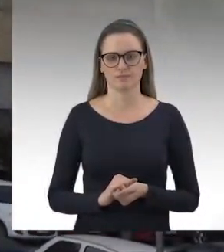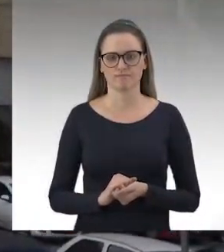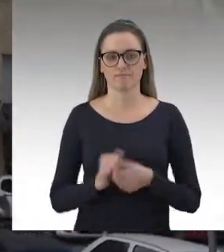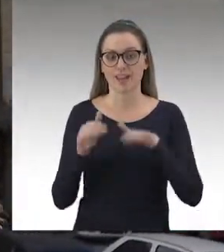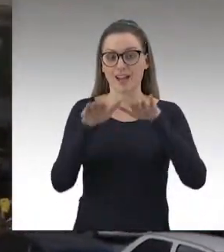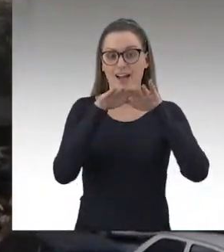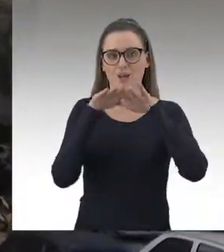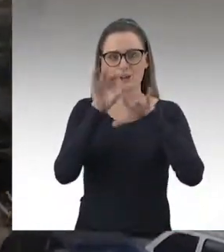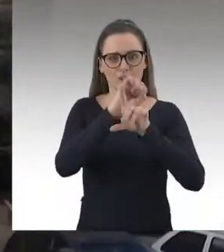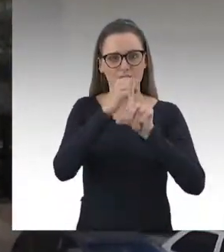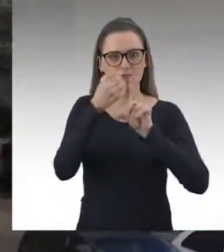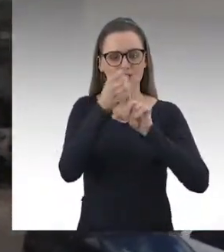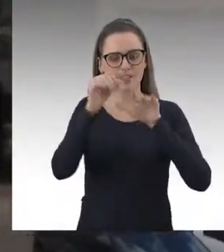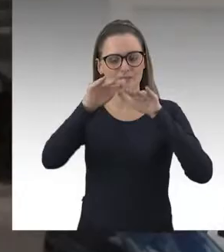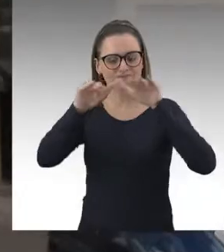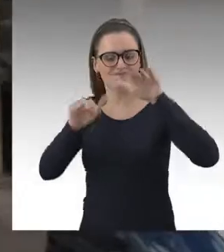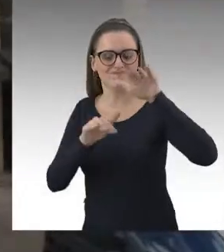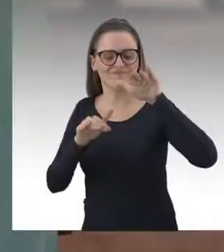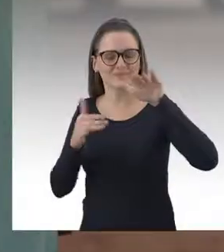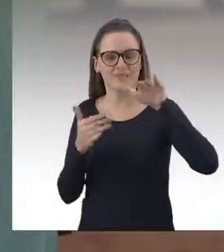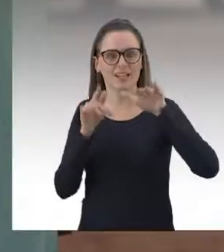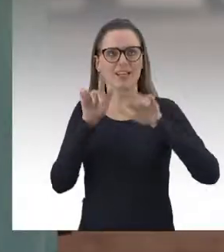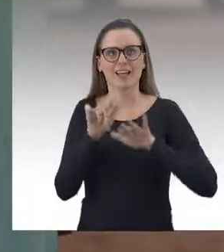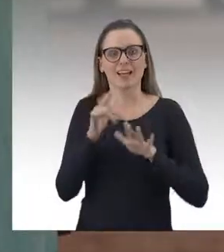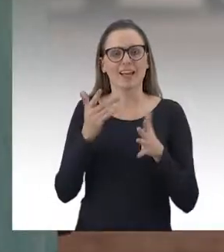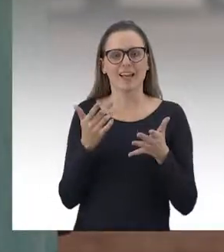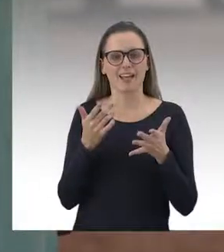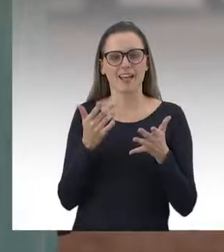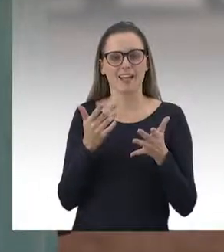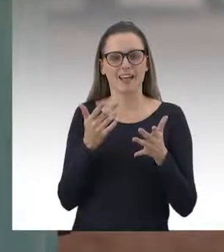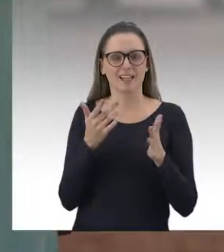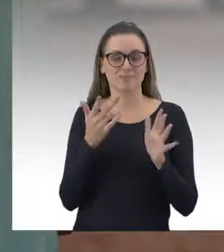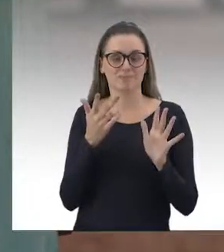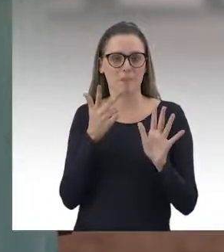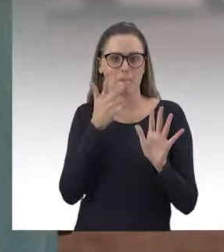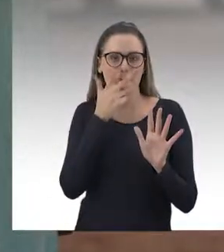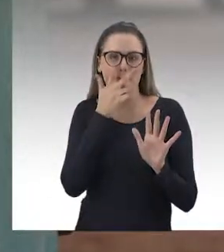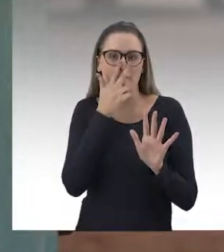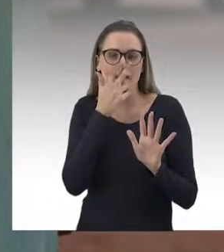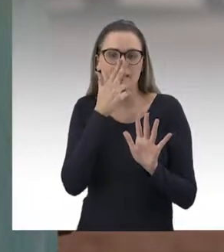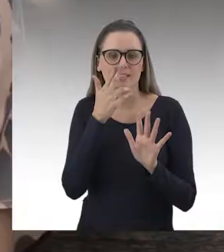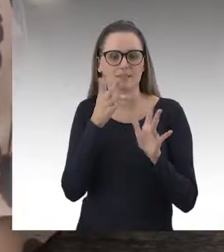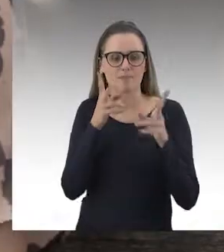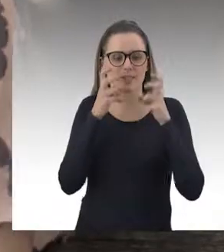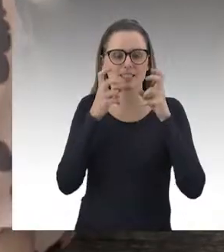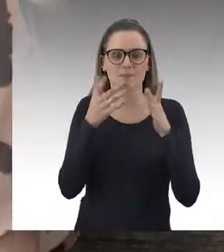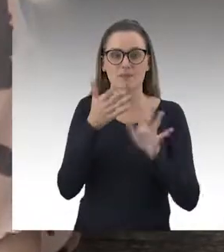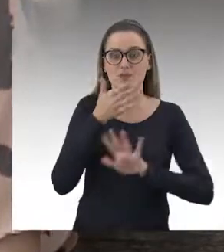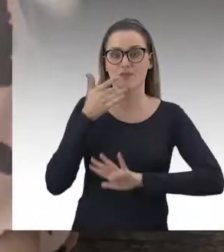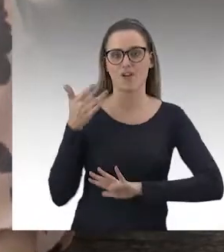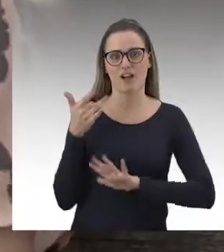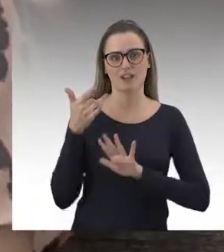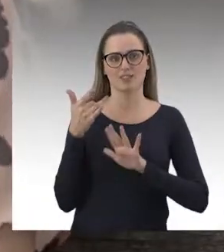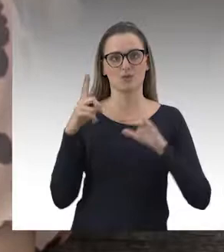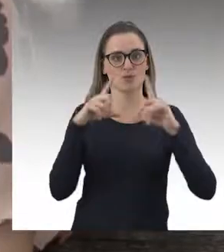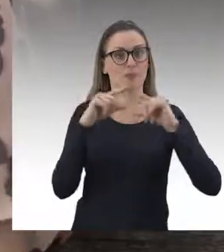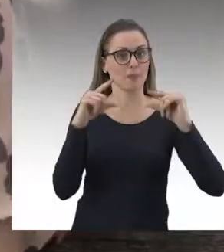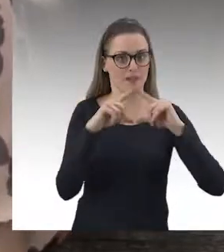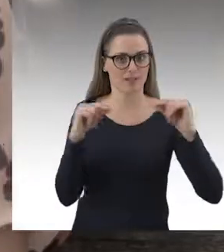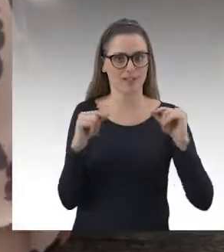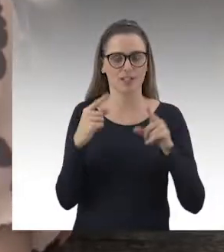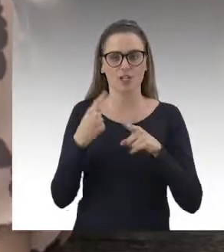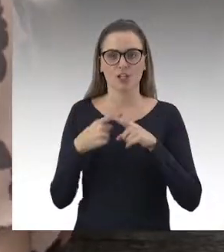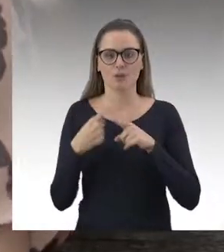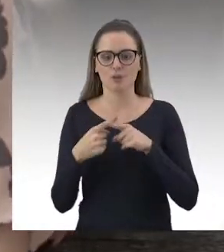A desigualdade social do nosso país, eu acho que ela fica muito bem delineada no Distrito Federal, né? O